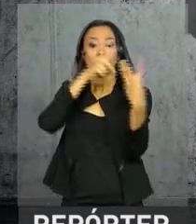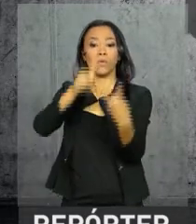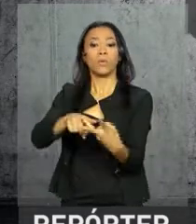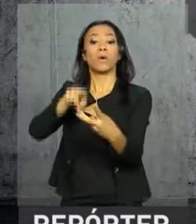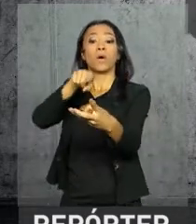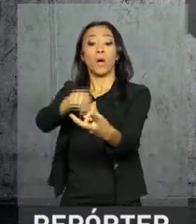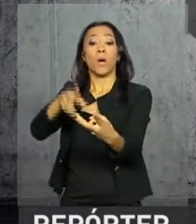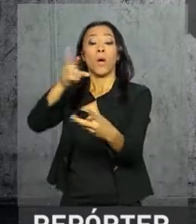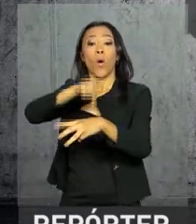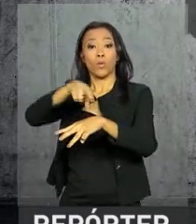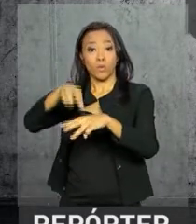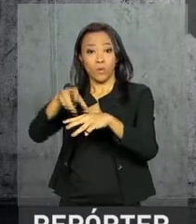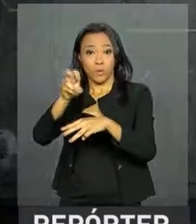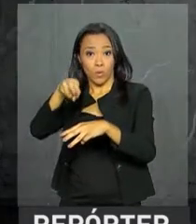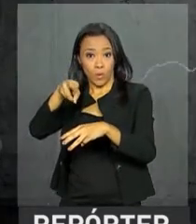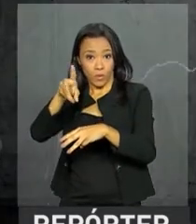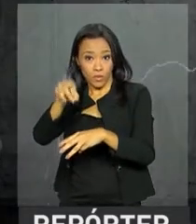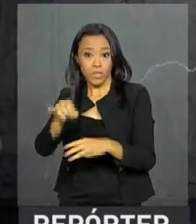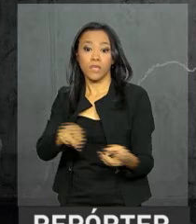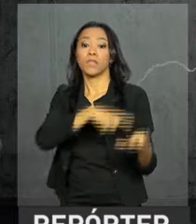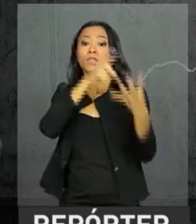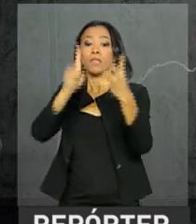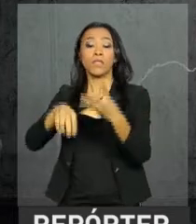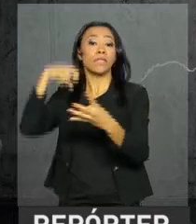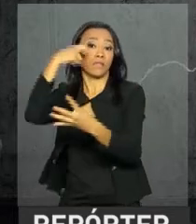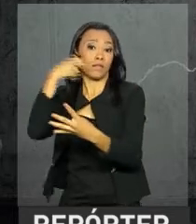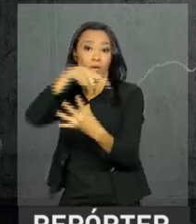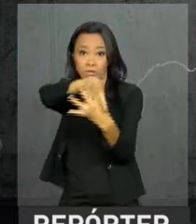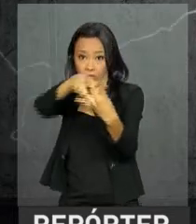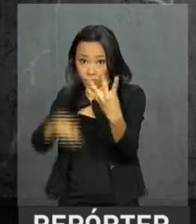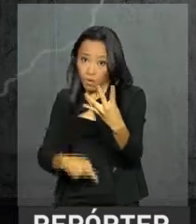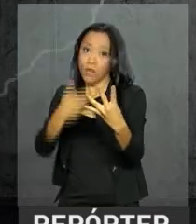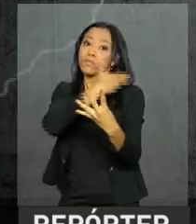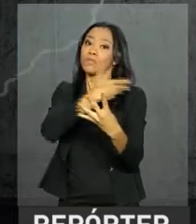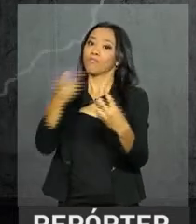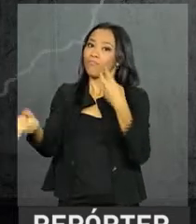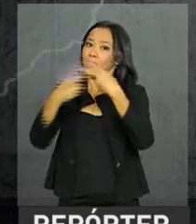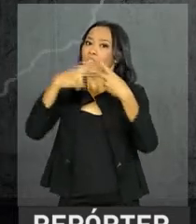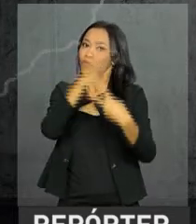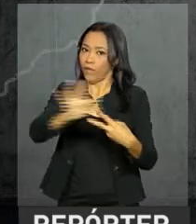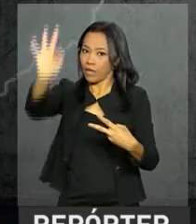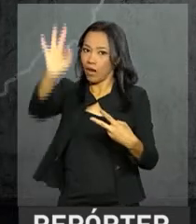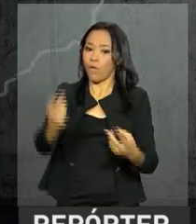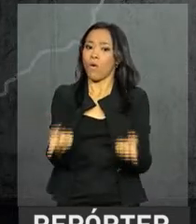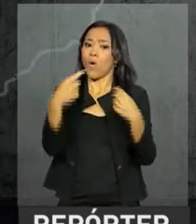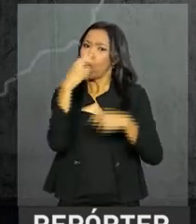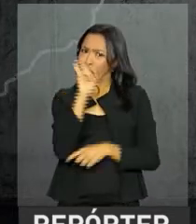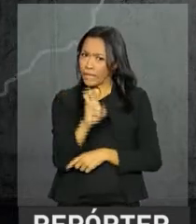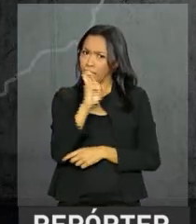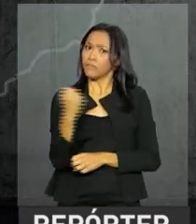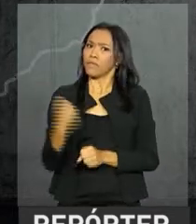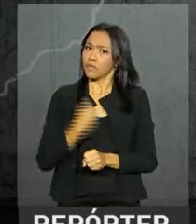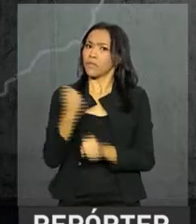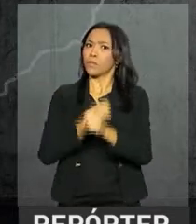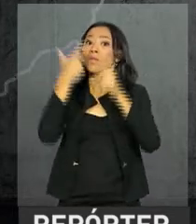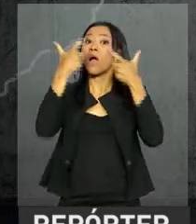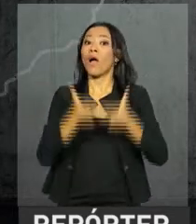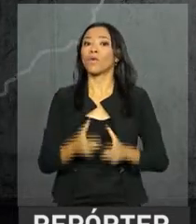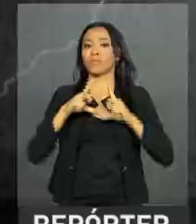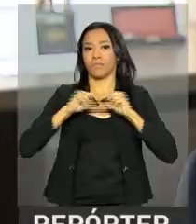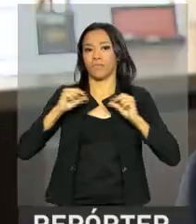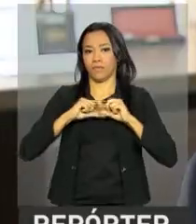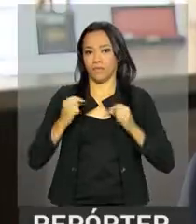porto velho rondônia e em mossoró no rio grande do norte um quinto presídio está sendo construído no distrito